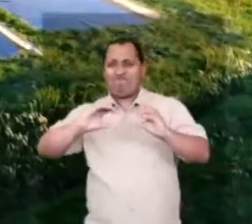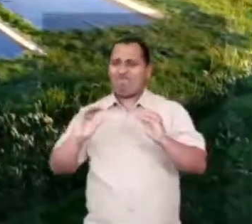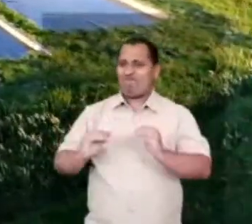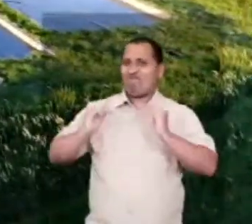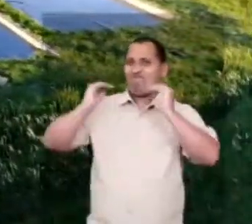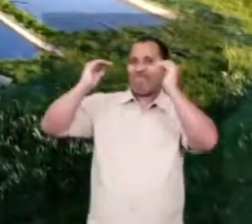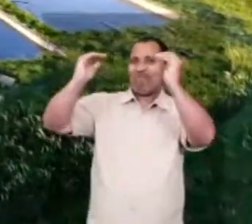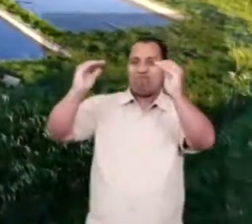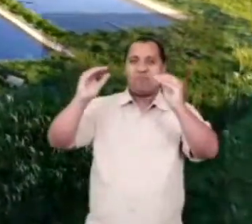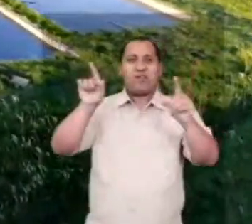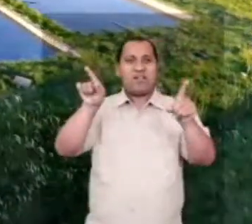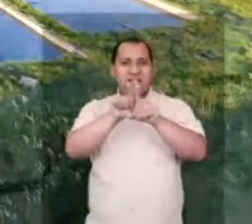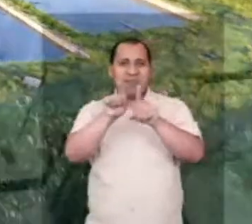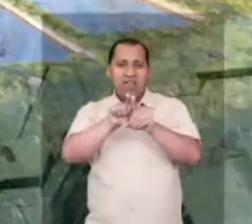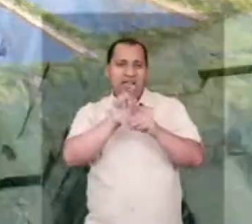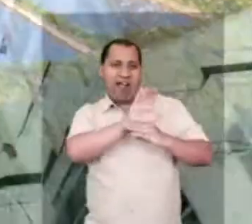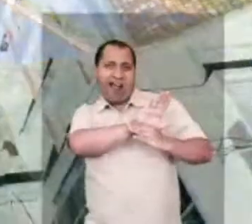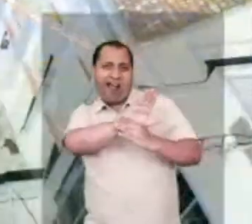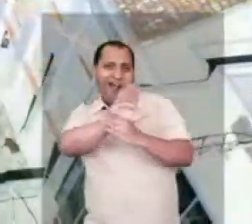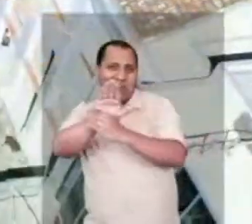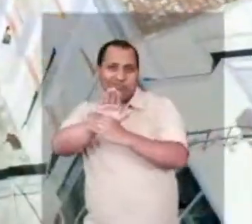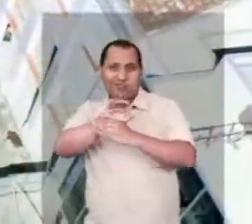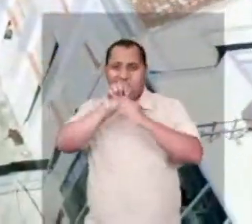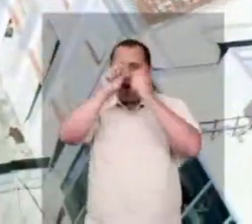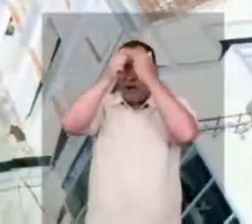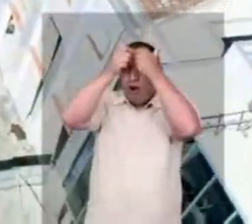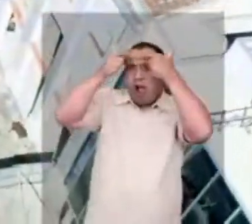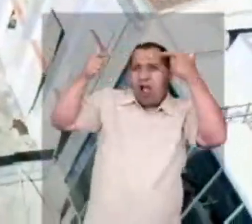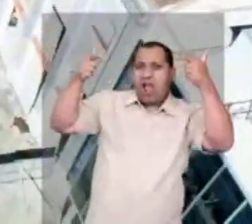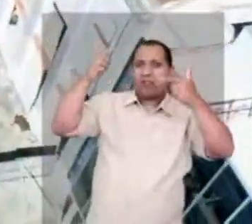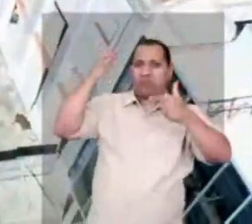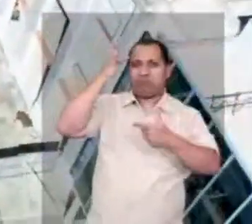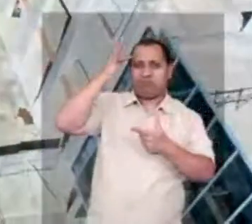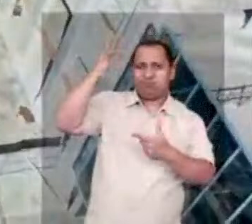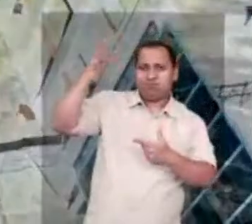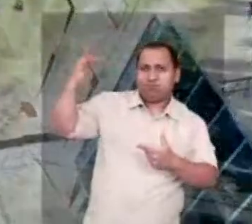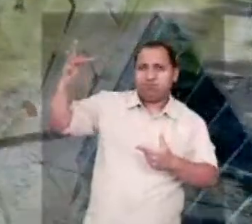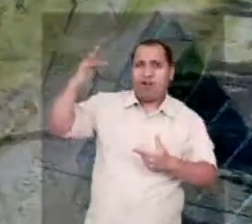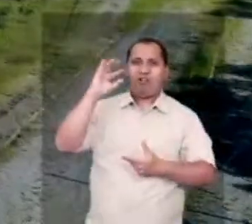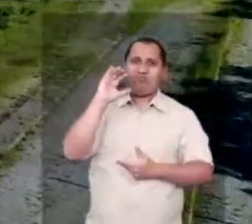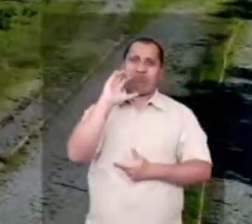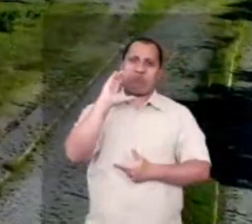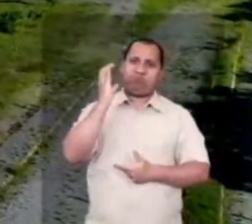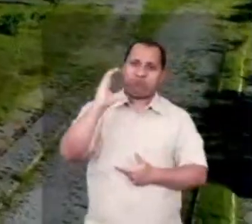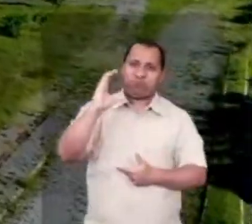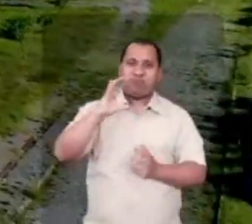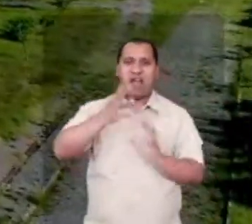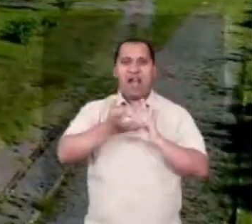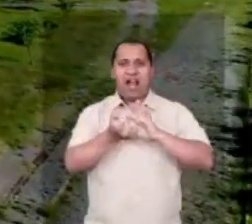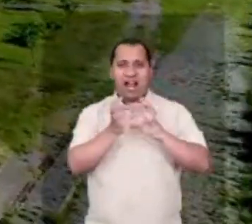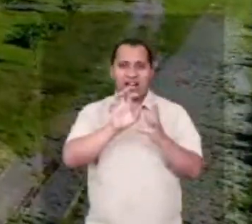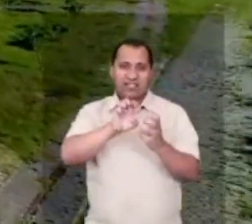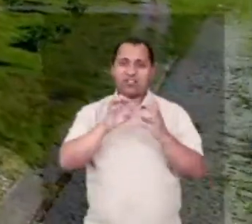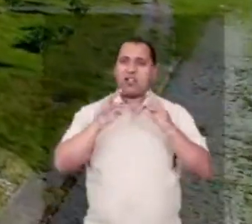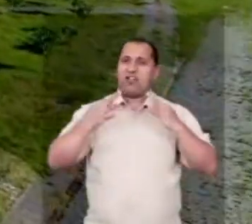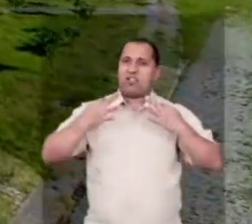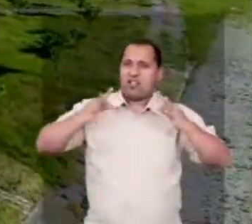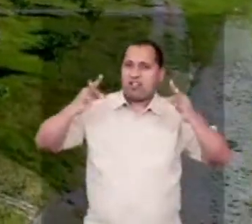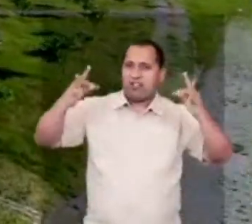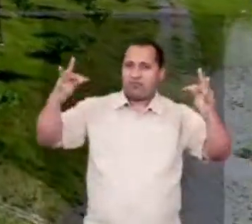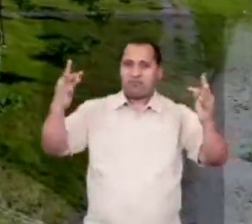educação superior e a produção de conhecimento filosófico, científico, artístico